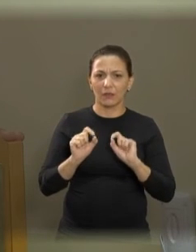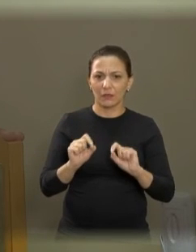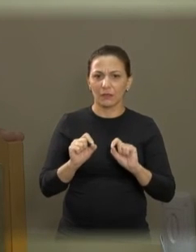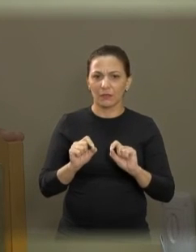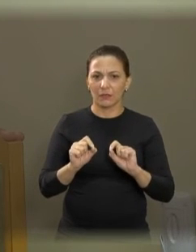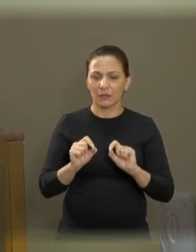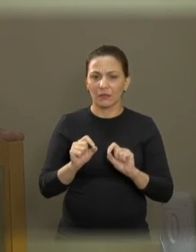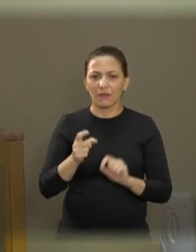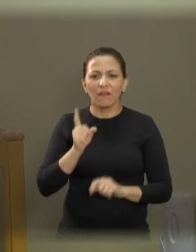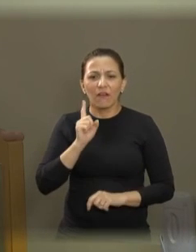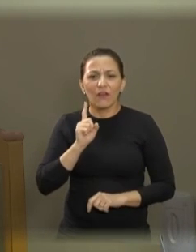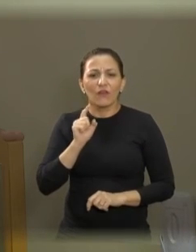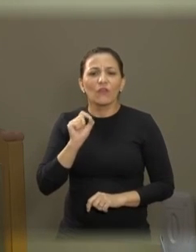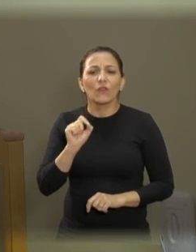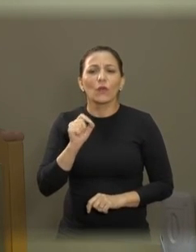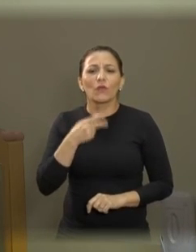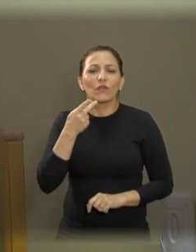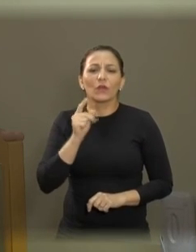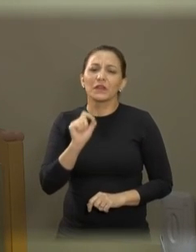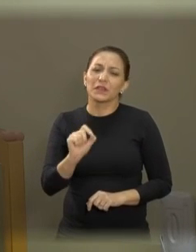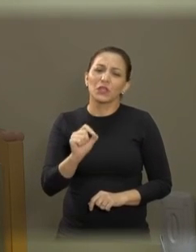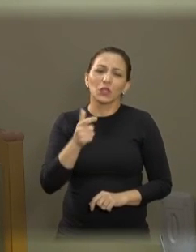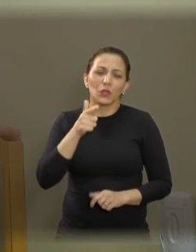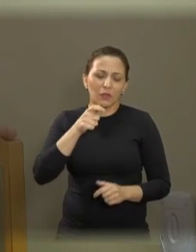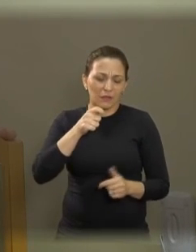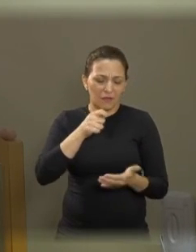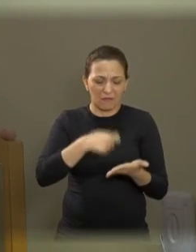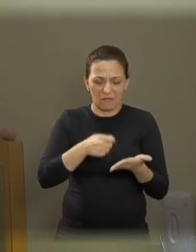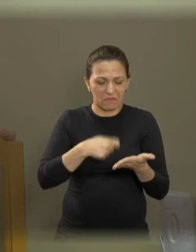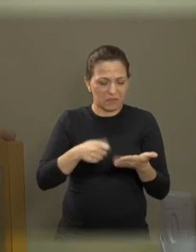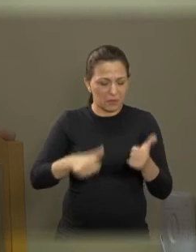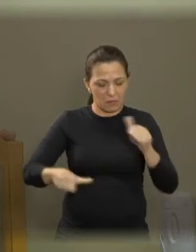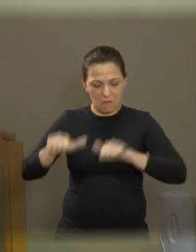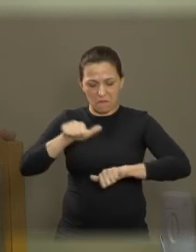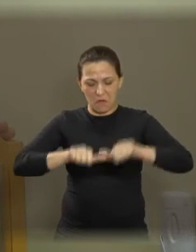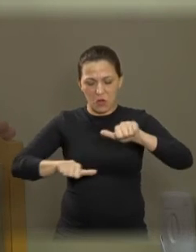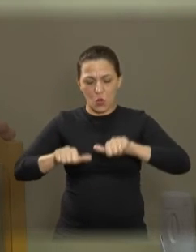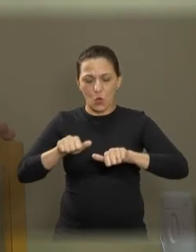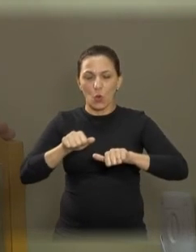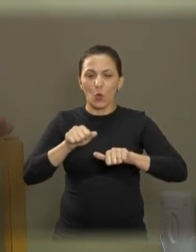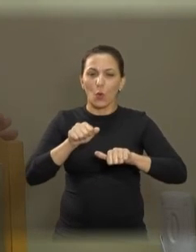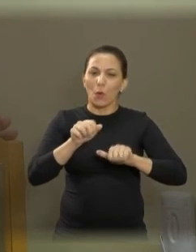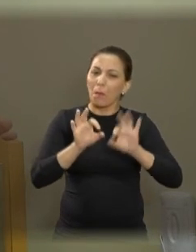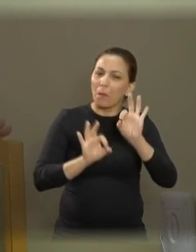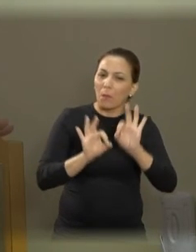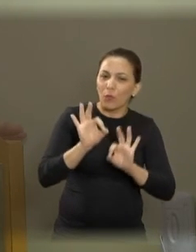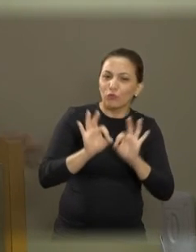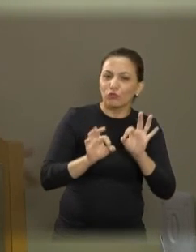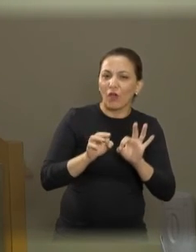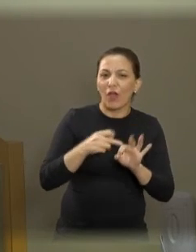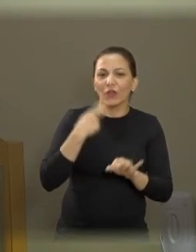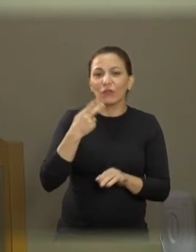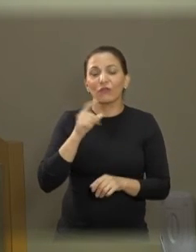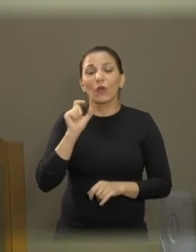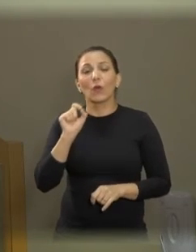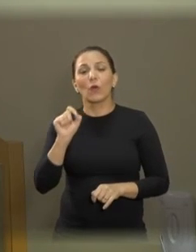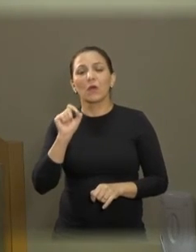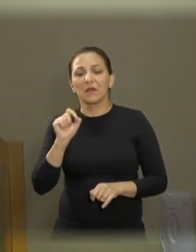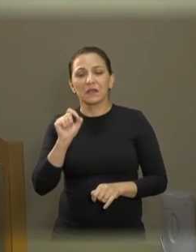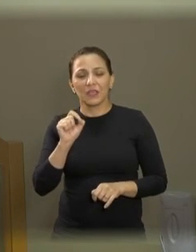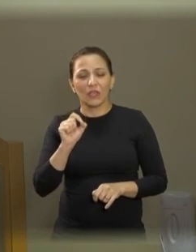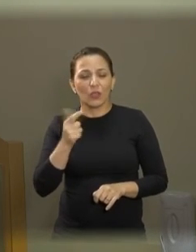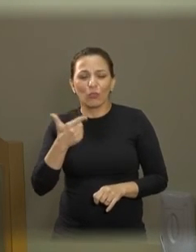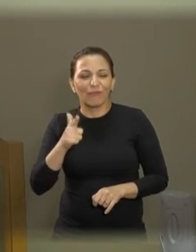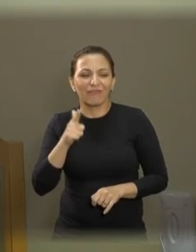julgou e achou isso. E aí eu começo a não entender o que é essa ciência. Porque